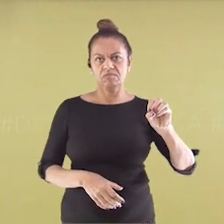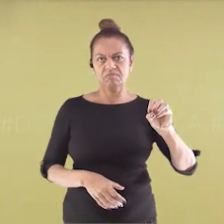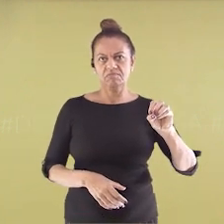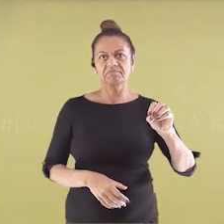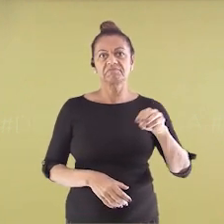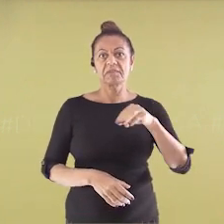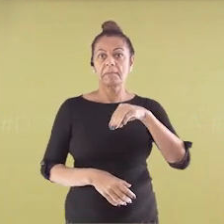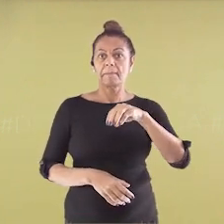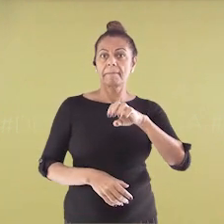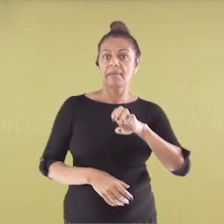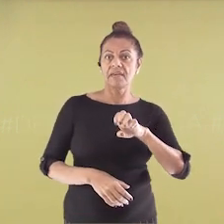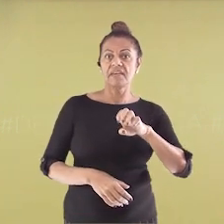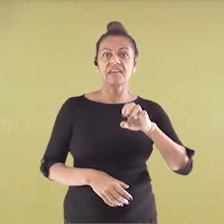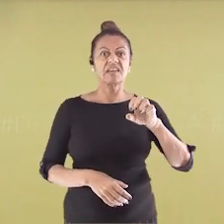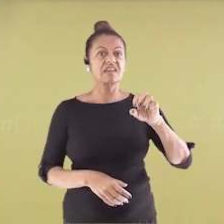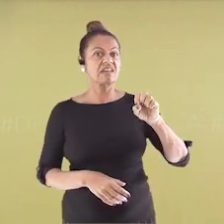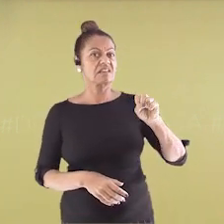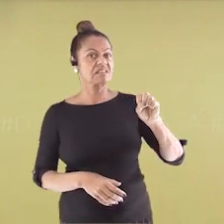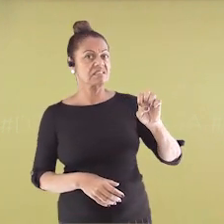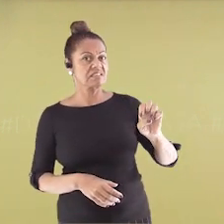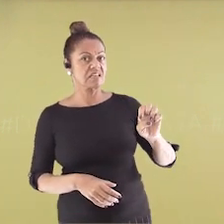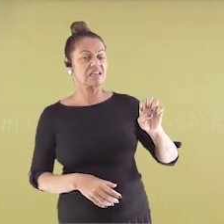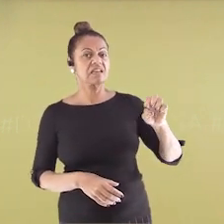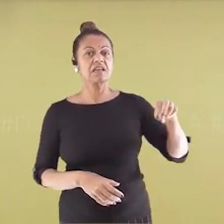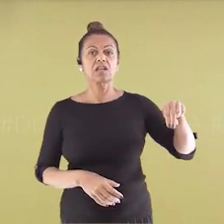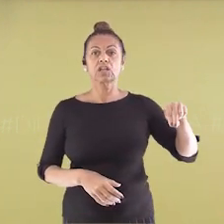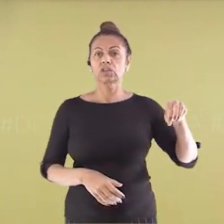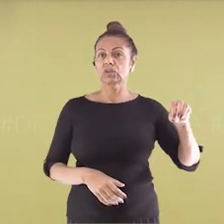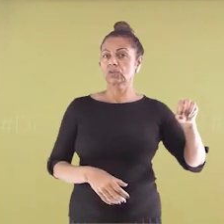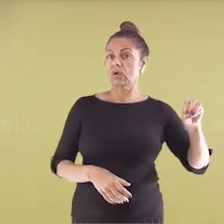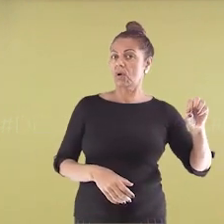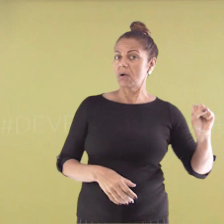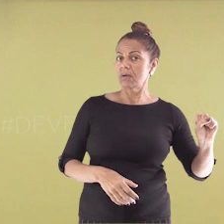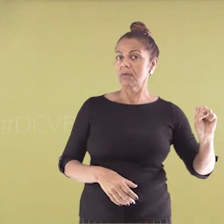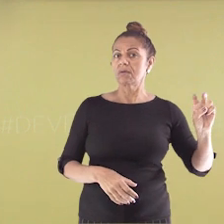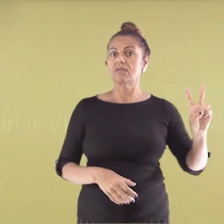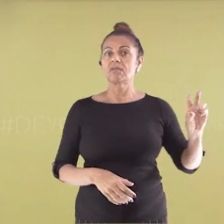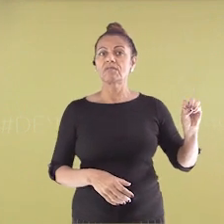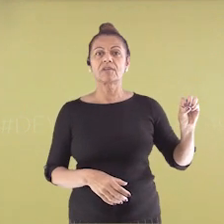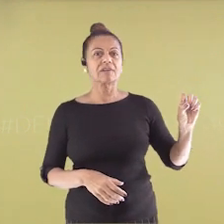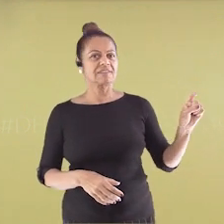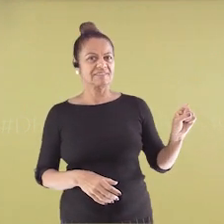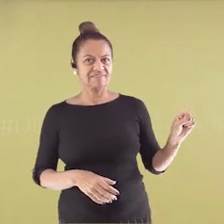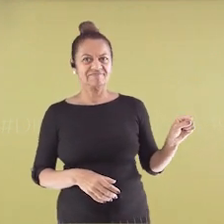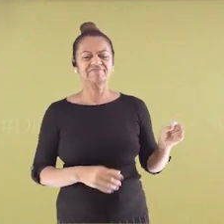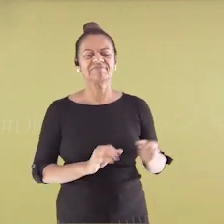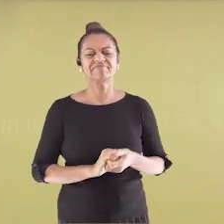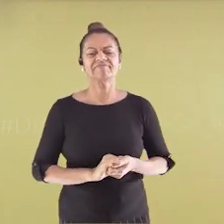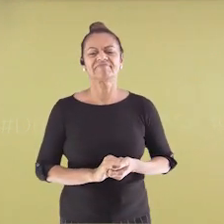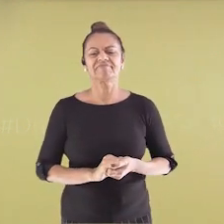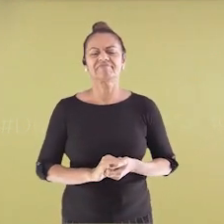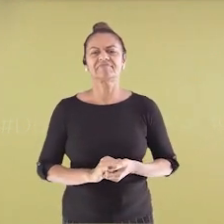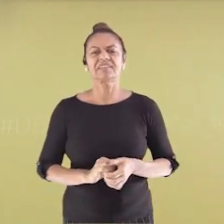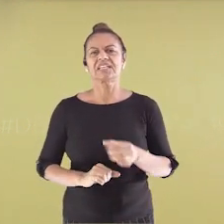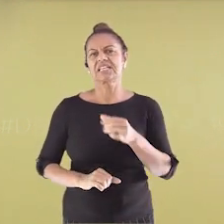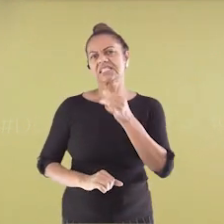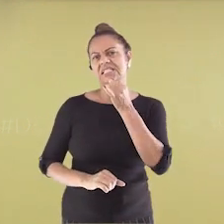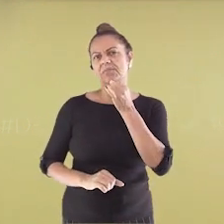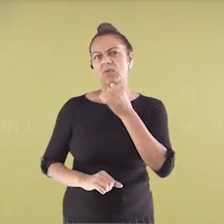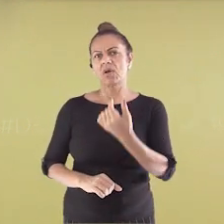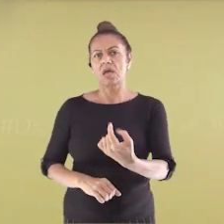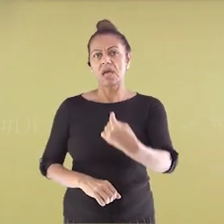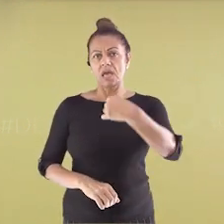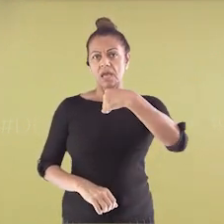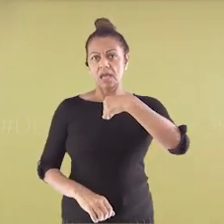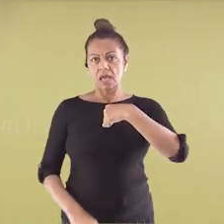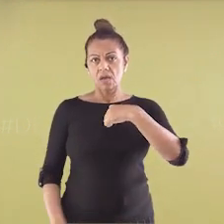o se, nós e o vós. Pois é através deles que será informado que o sujeito pratica e sofre a